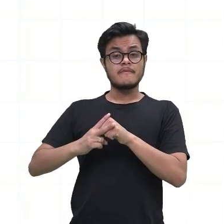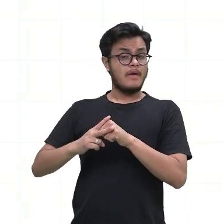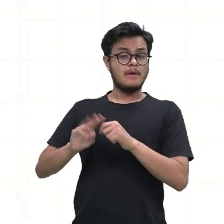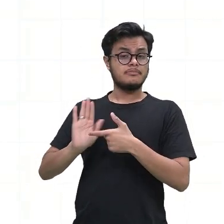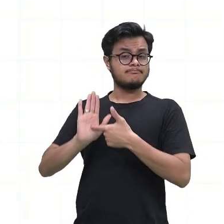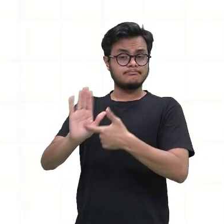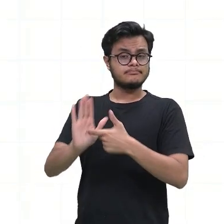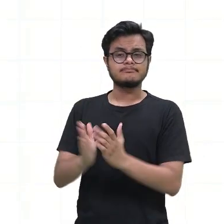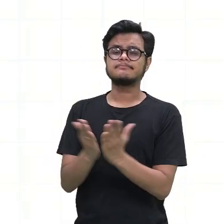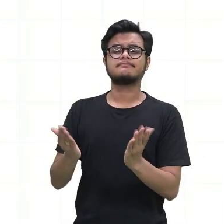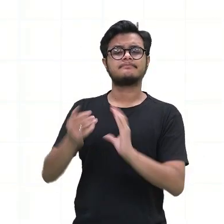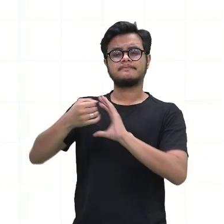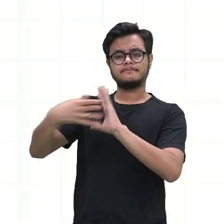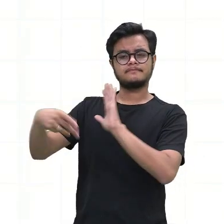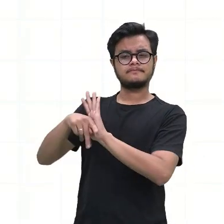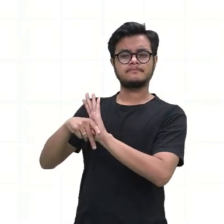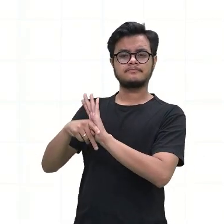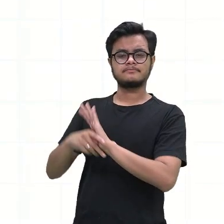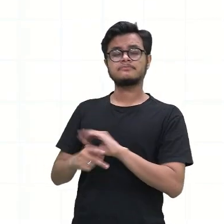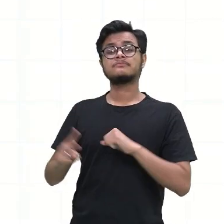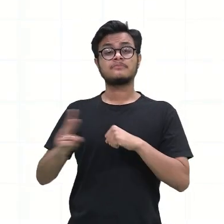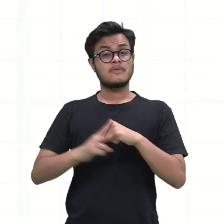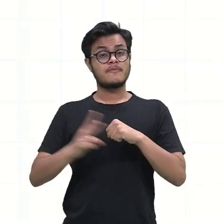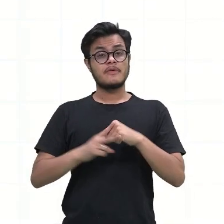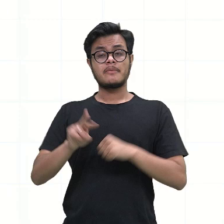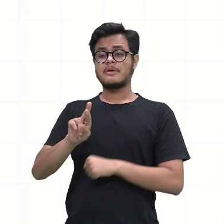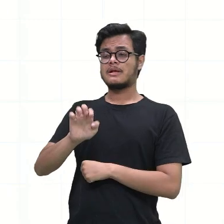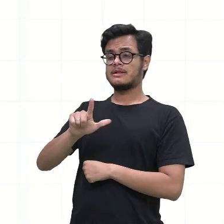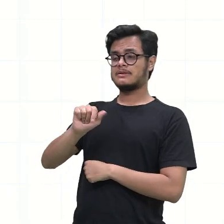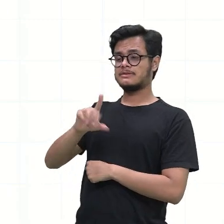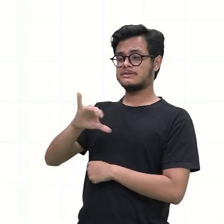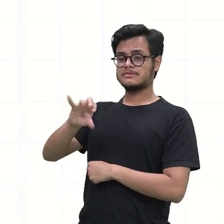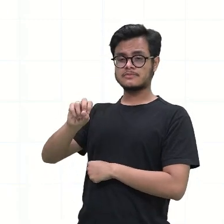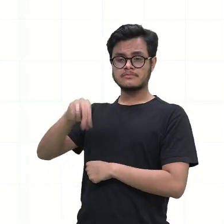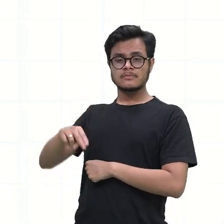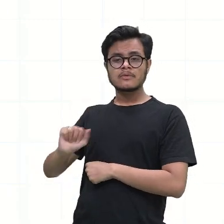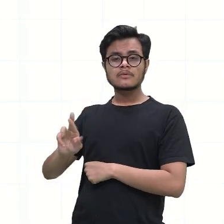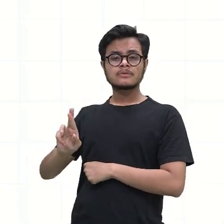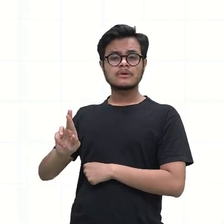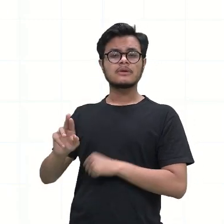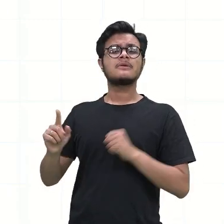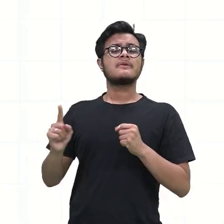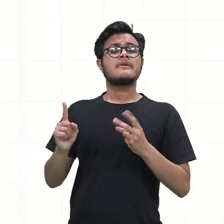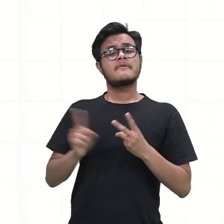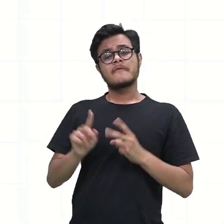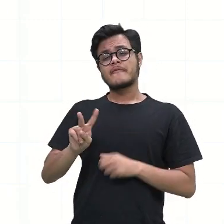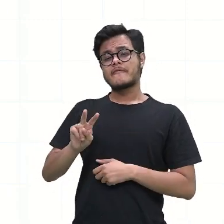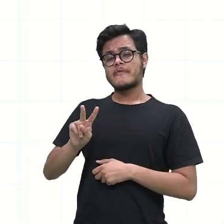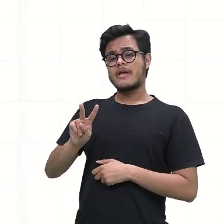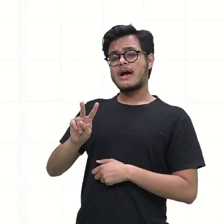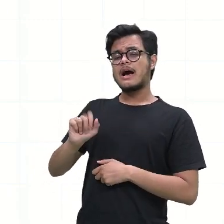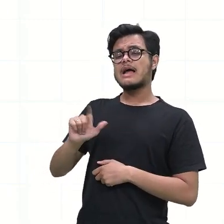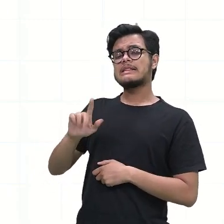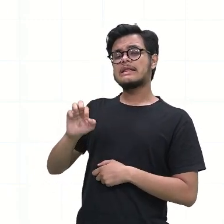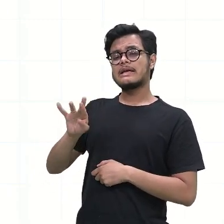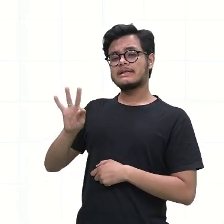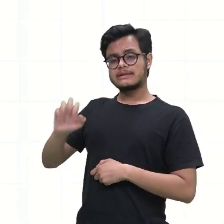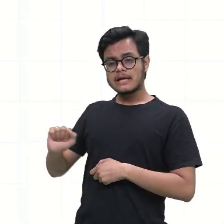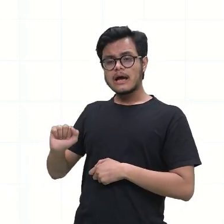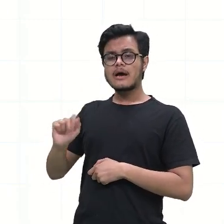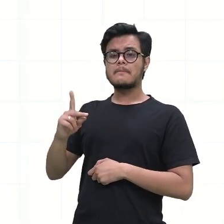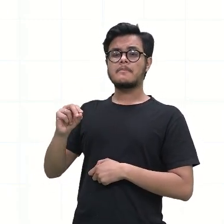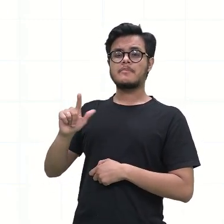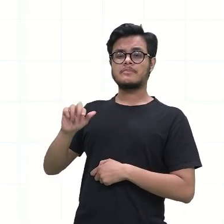essas características. Temos aí o verbo relacionar, o verbo otimizar, alertar,